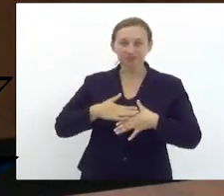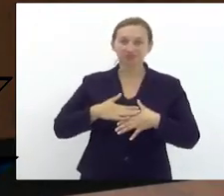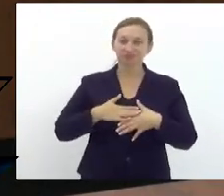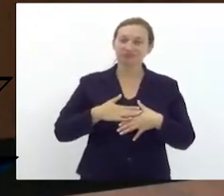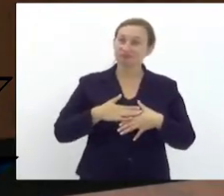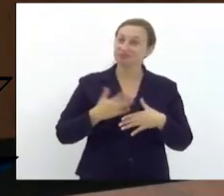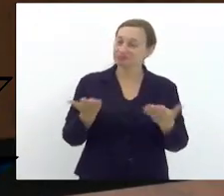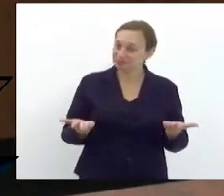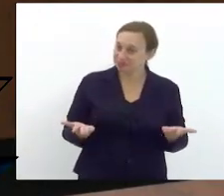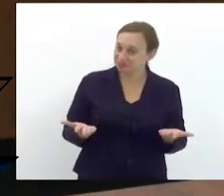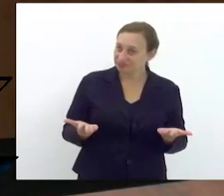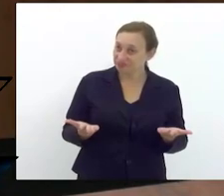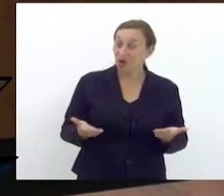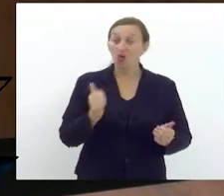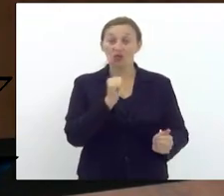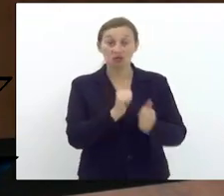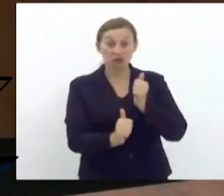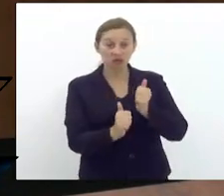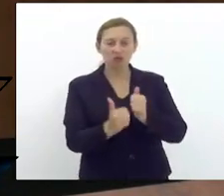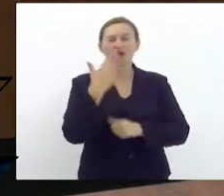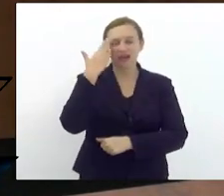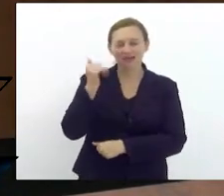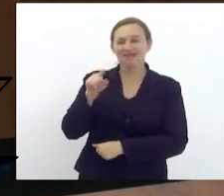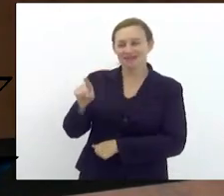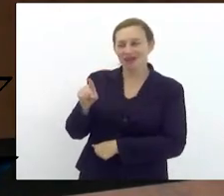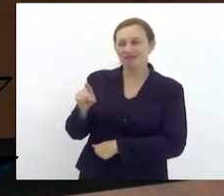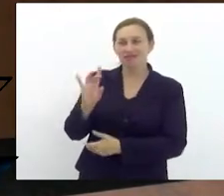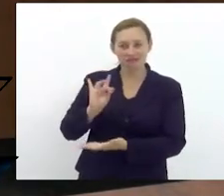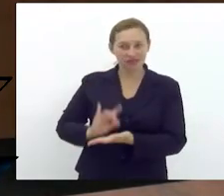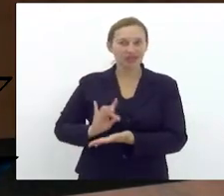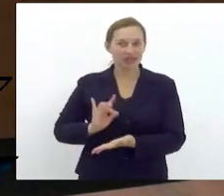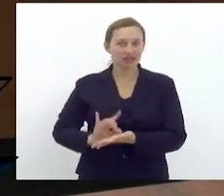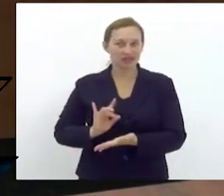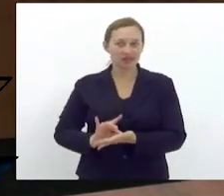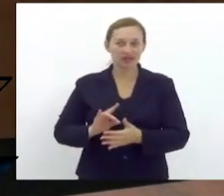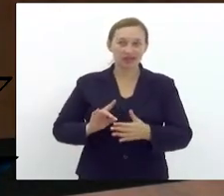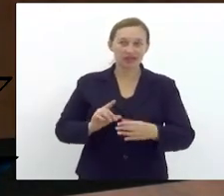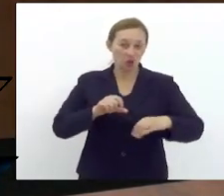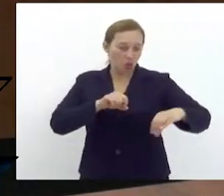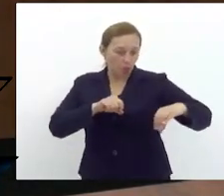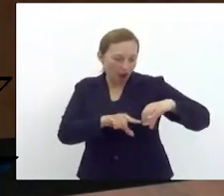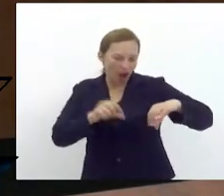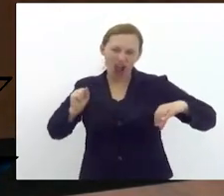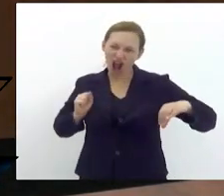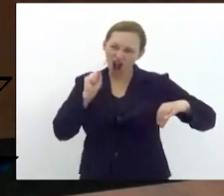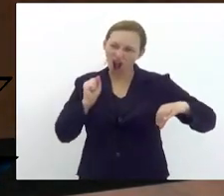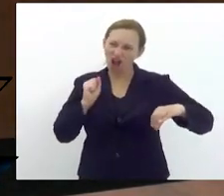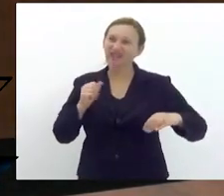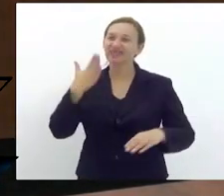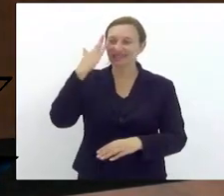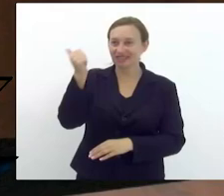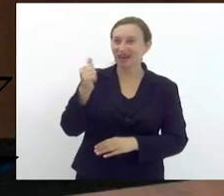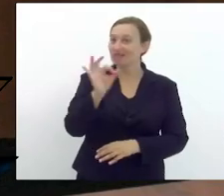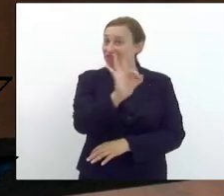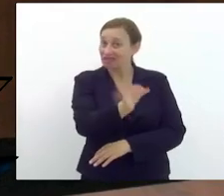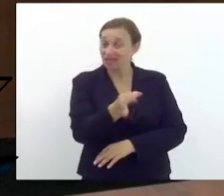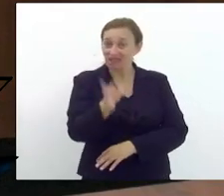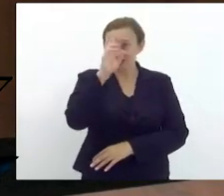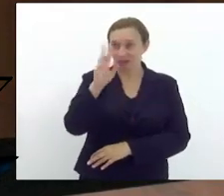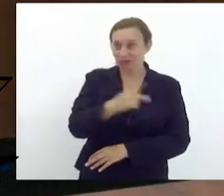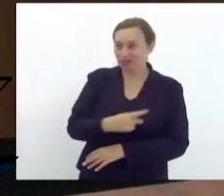aquele excelente futebol que ele sabe realmente colocar a bola no pé e fazer os gols e será com certeza senhor